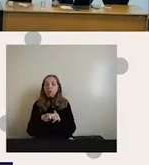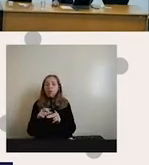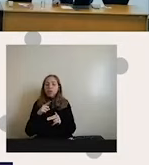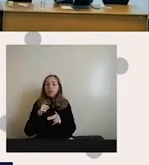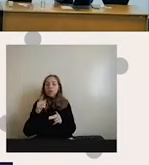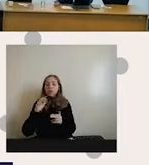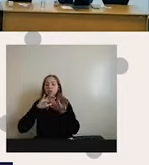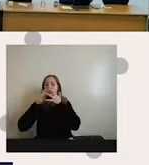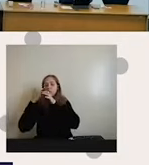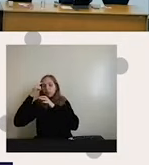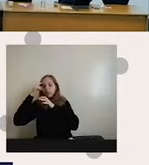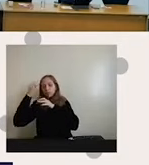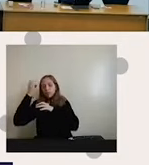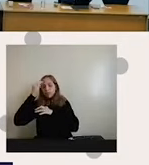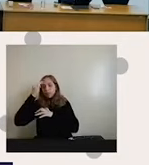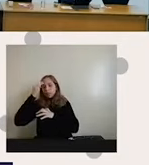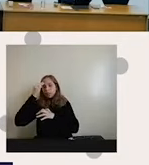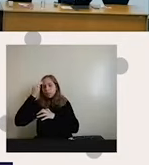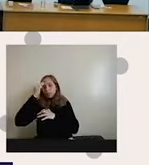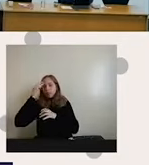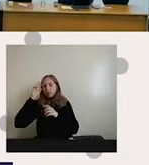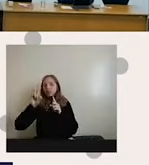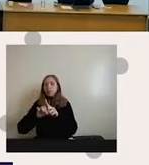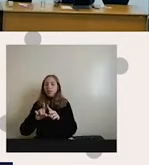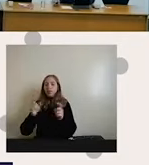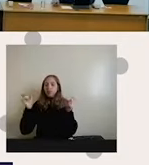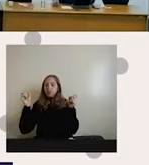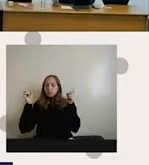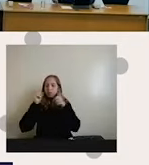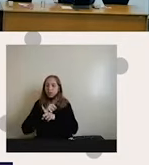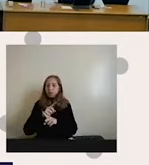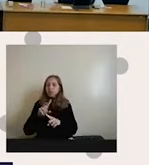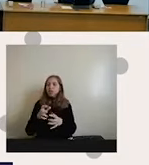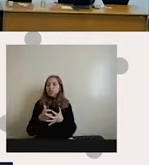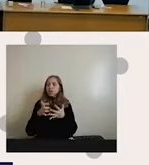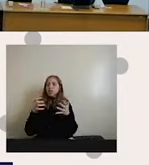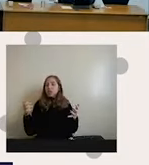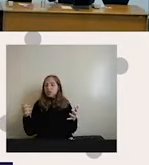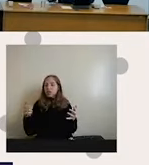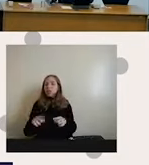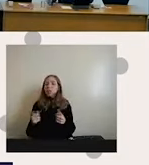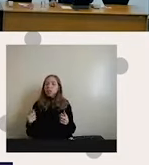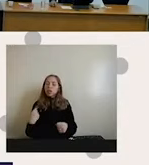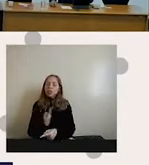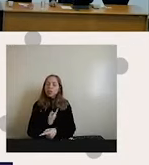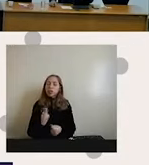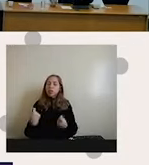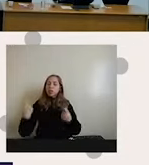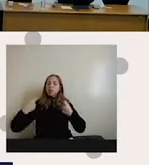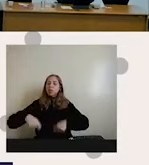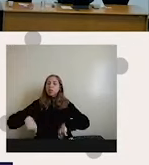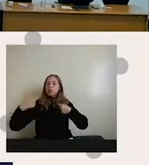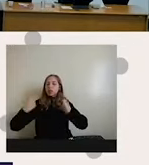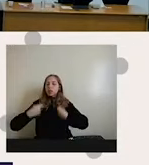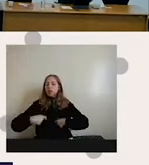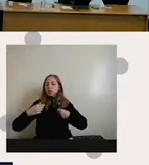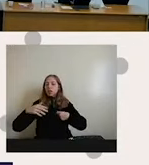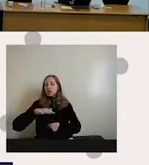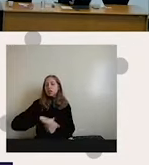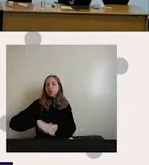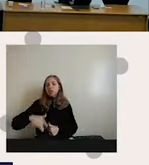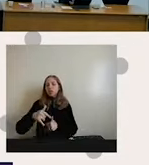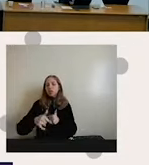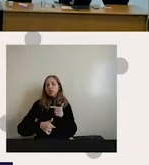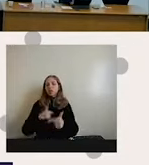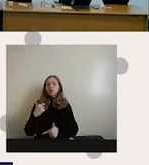é de uma dificuldade tremenda, mas que a gente precisa, no exercício do trabalho, né, e nas nossas compreensões em